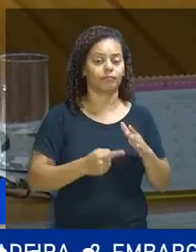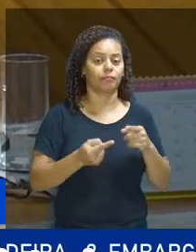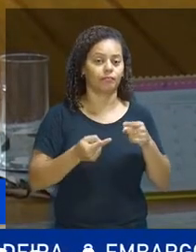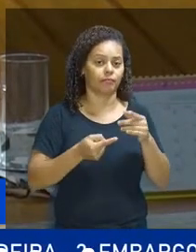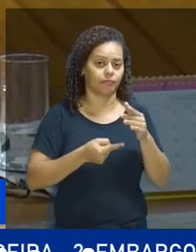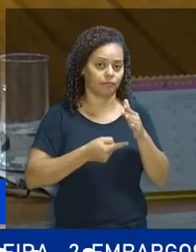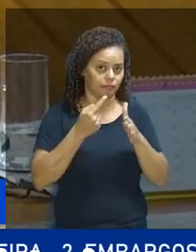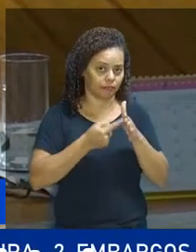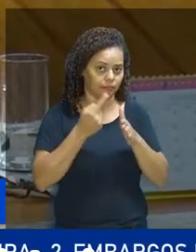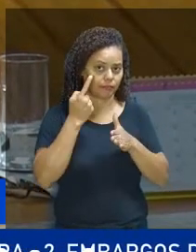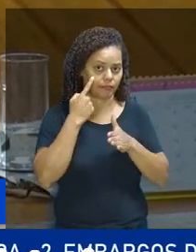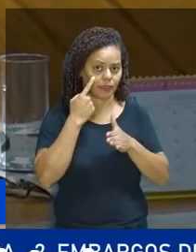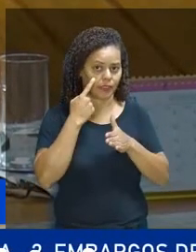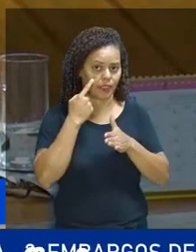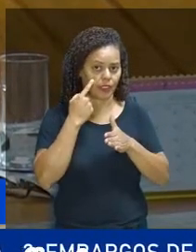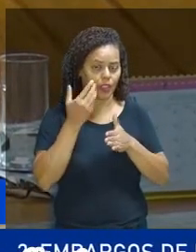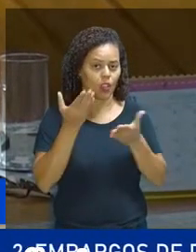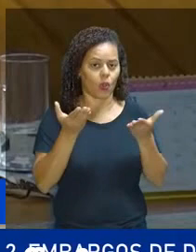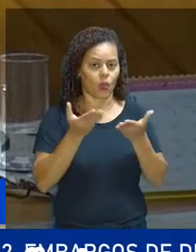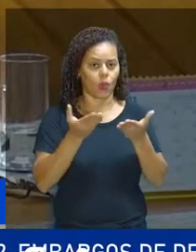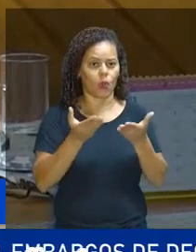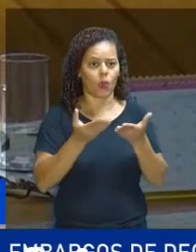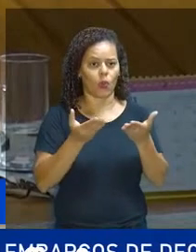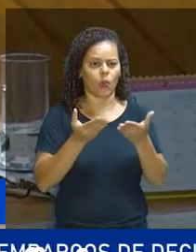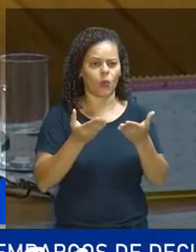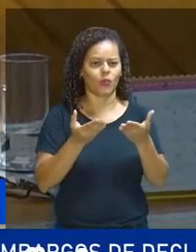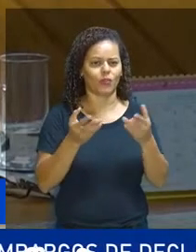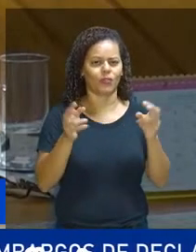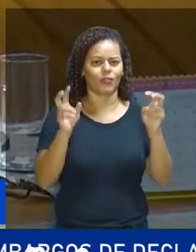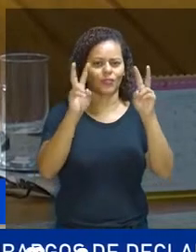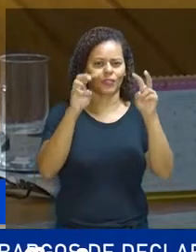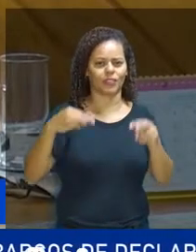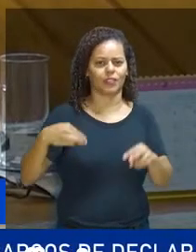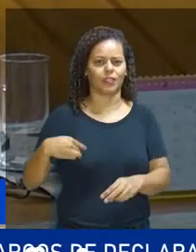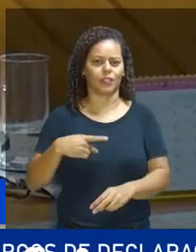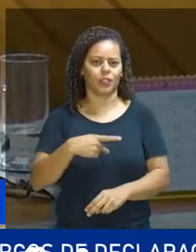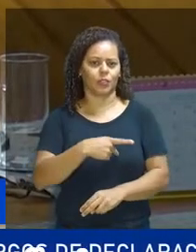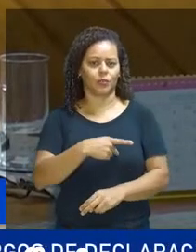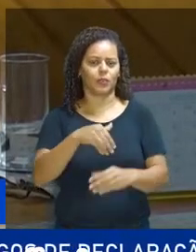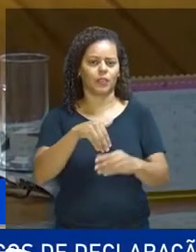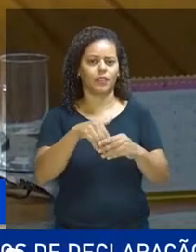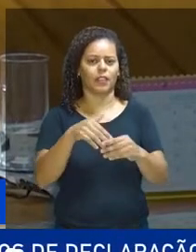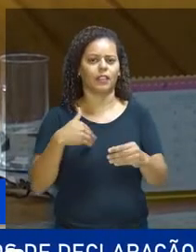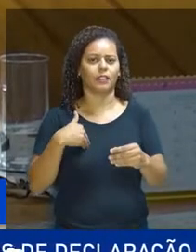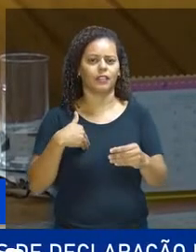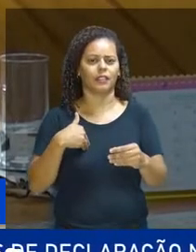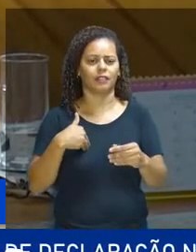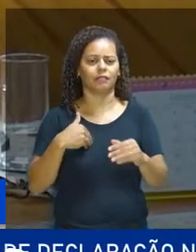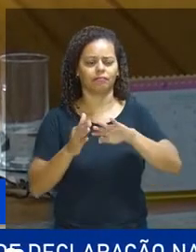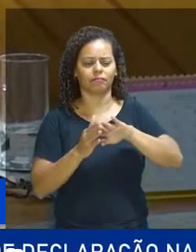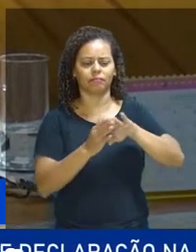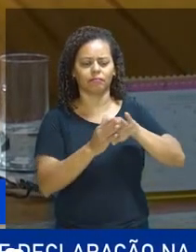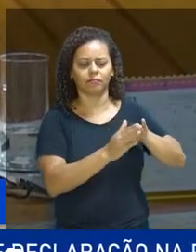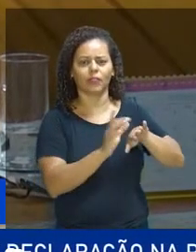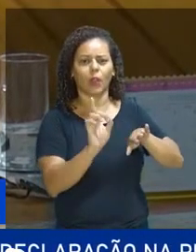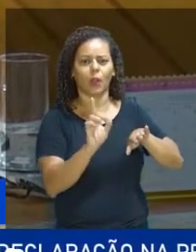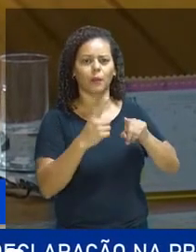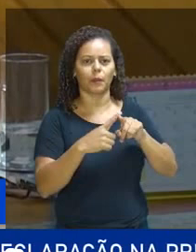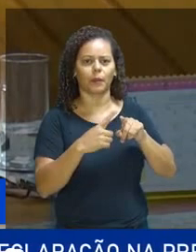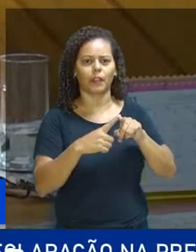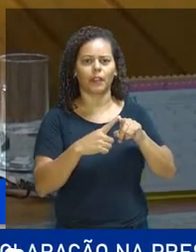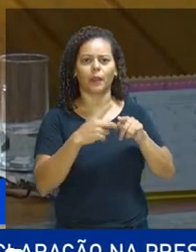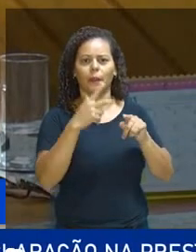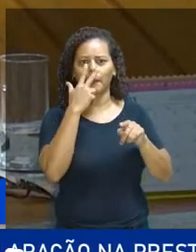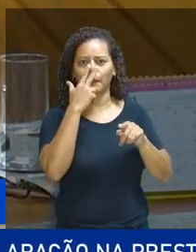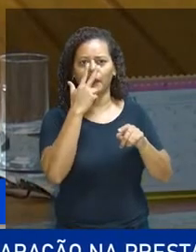Primeiramente, a gente está afastando a tese do Ministério Público com relação à argumentação de que não deveria sequer ser conhecido, porque